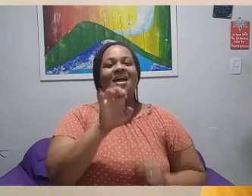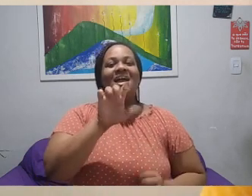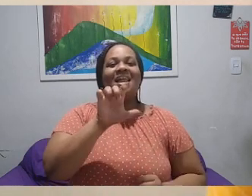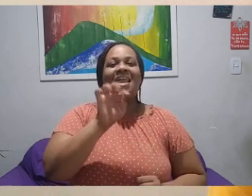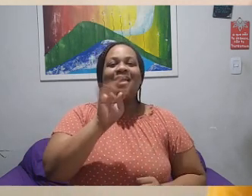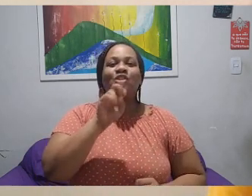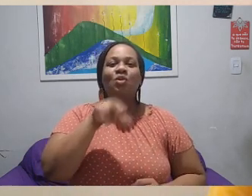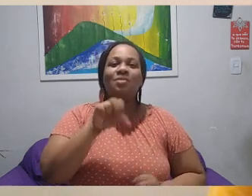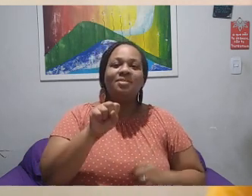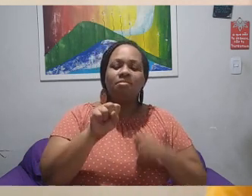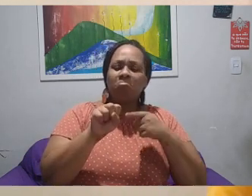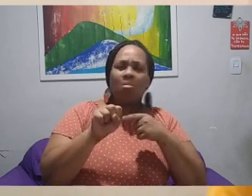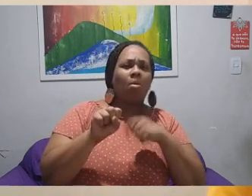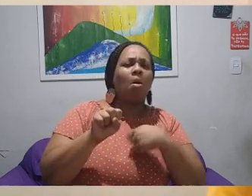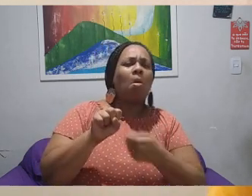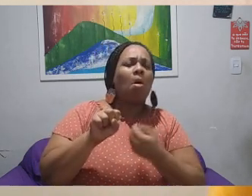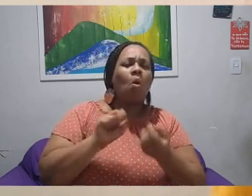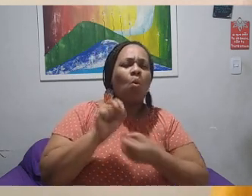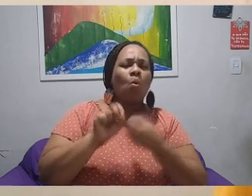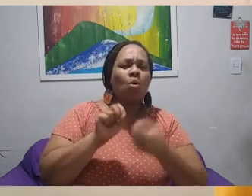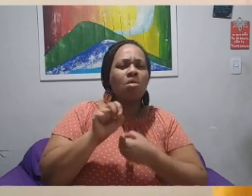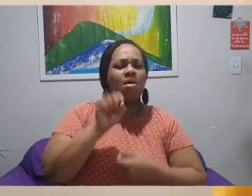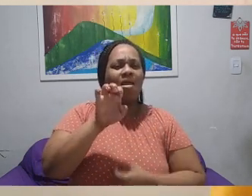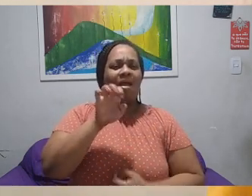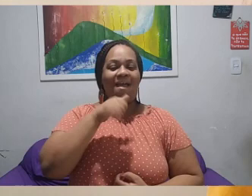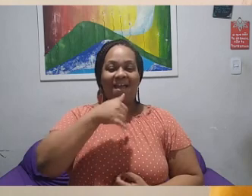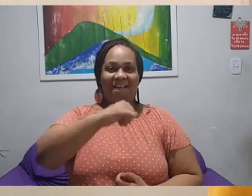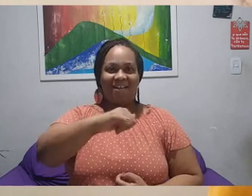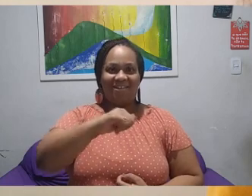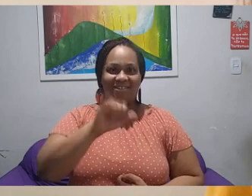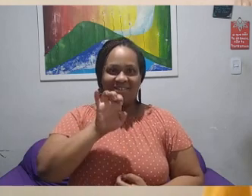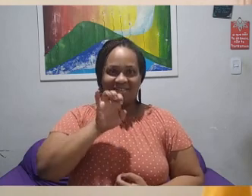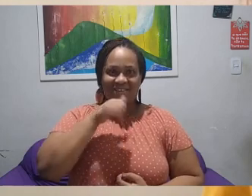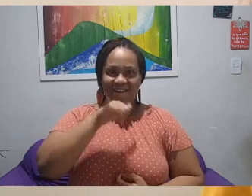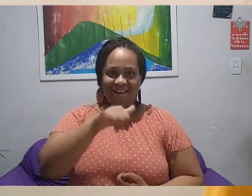Derivada de elétrons. Mas o que são elétrons?